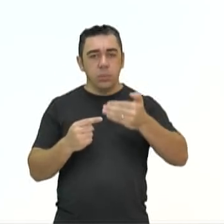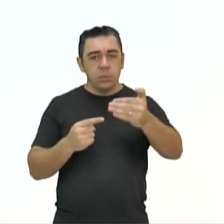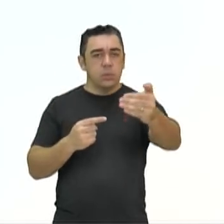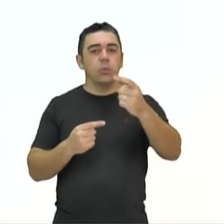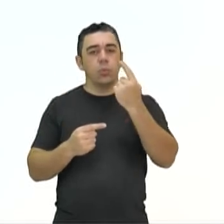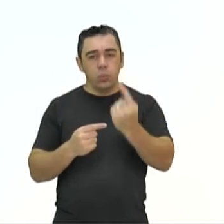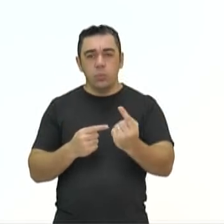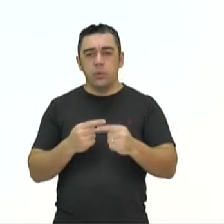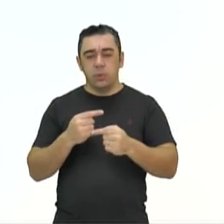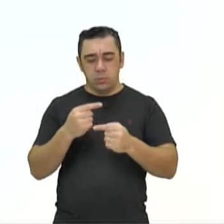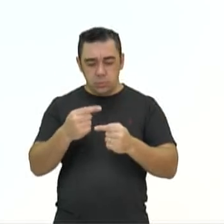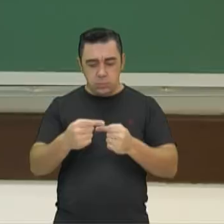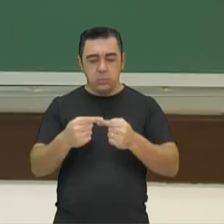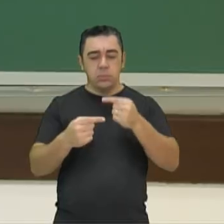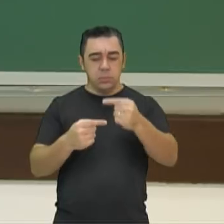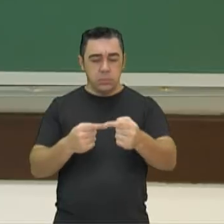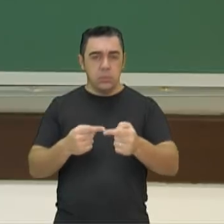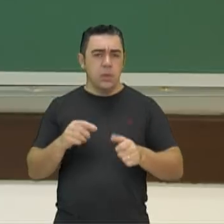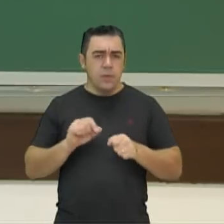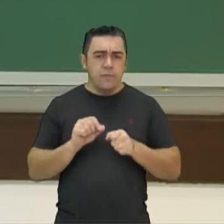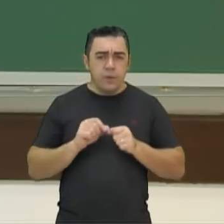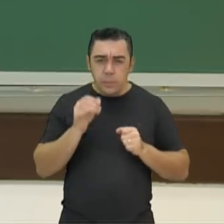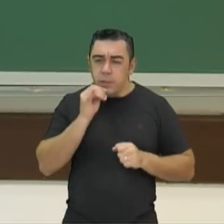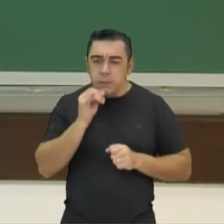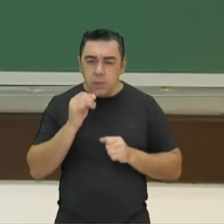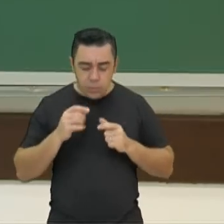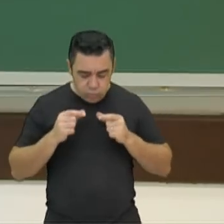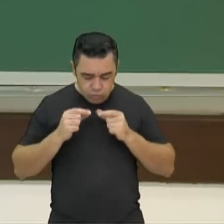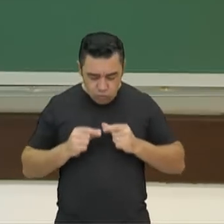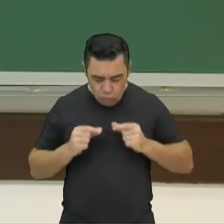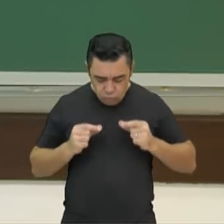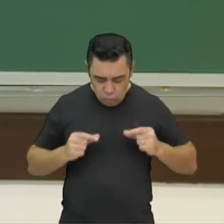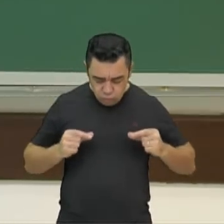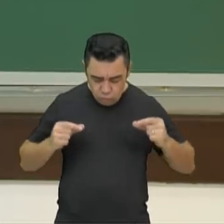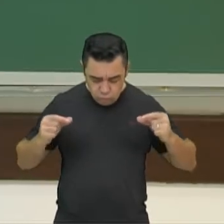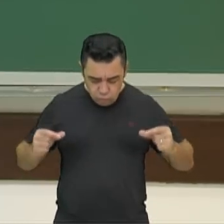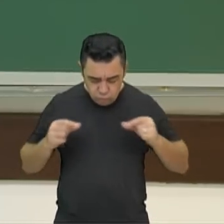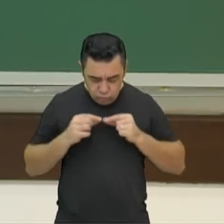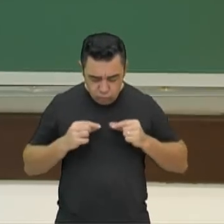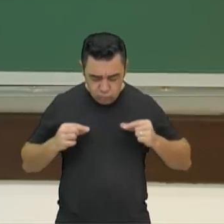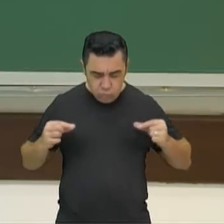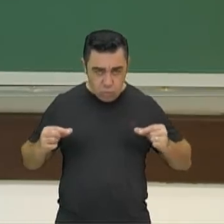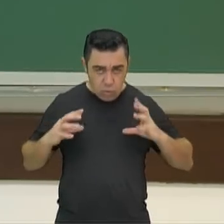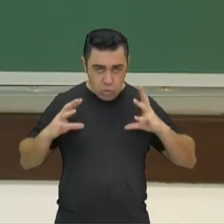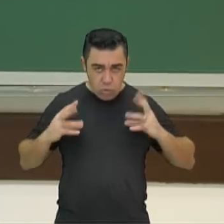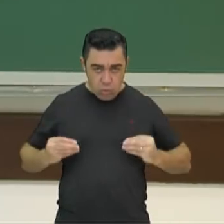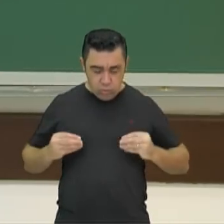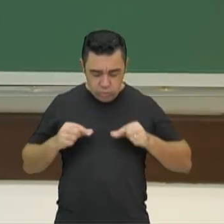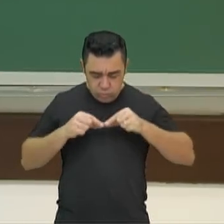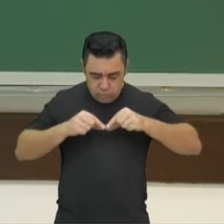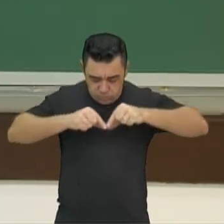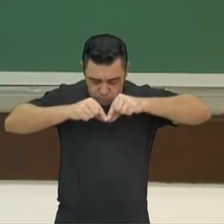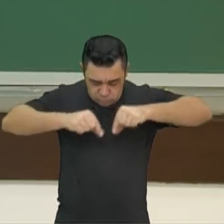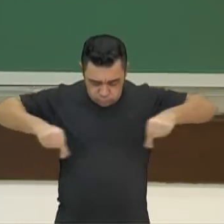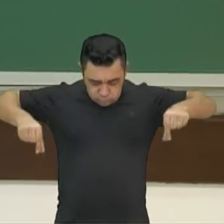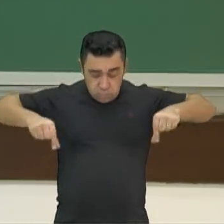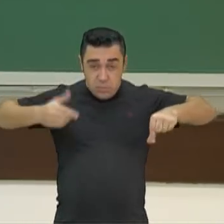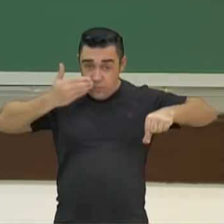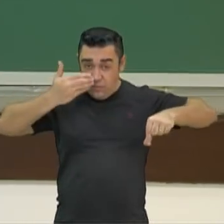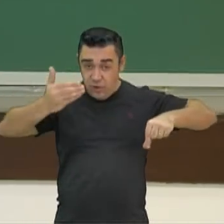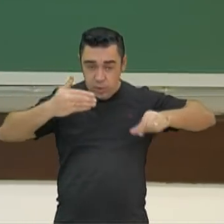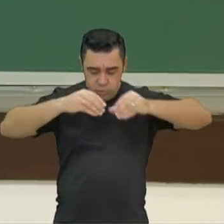Então, a gente posicionou as peças do xadrez. Está todas posicionadas ali no tabuleiro. Tem a fileira que é só os